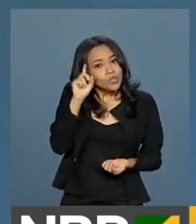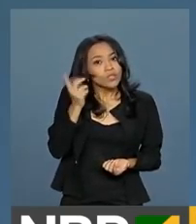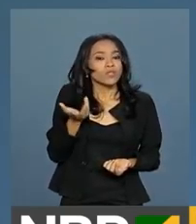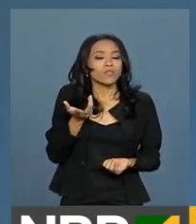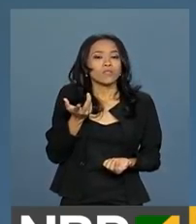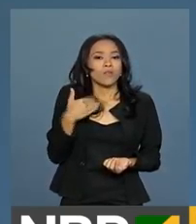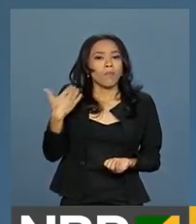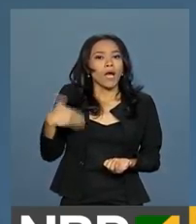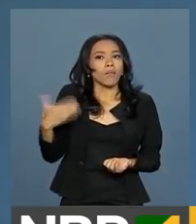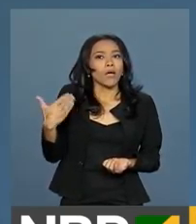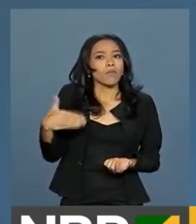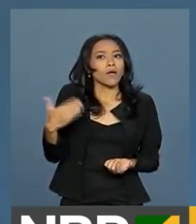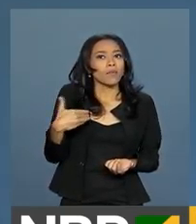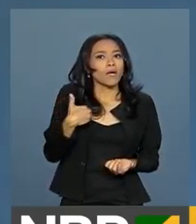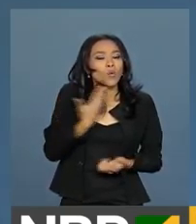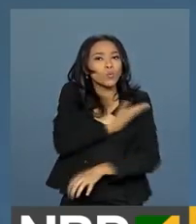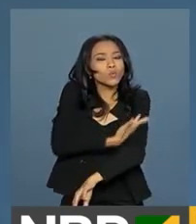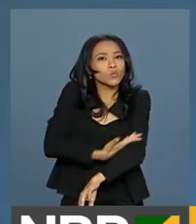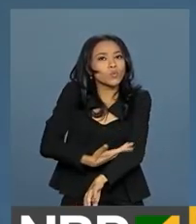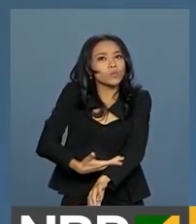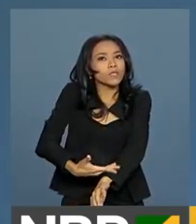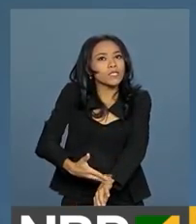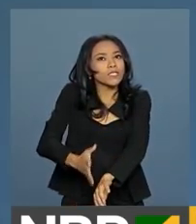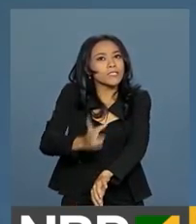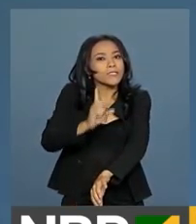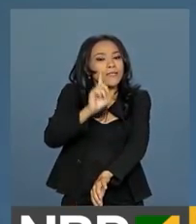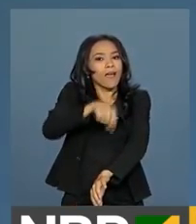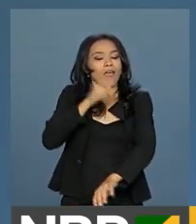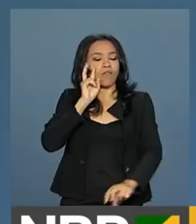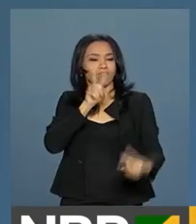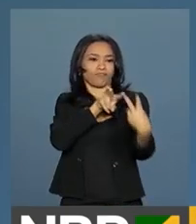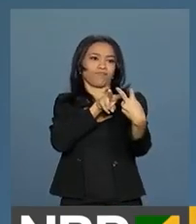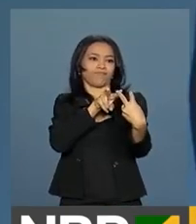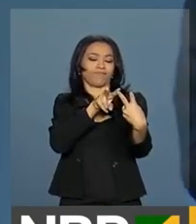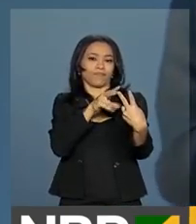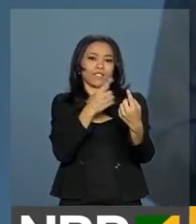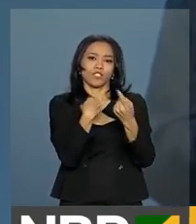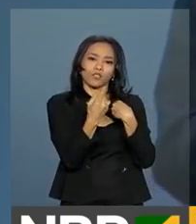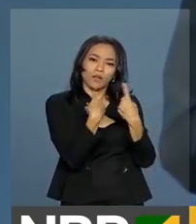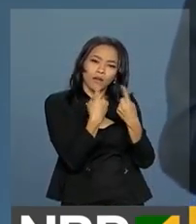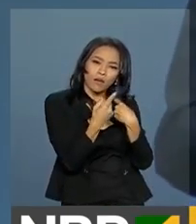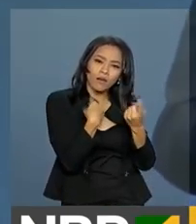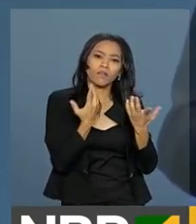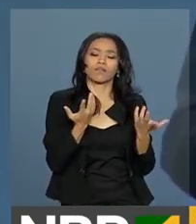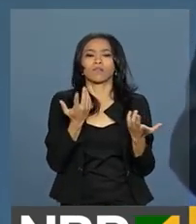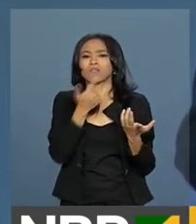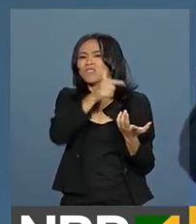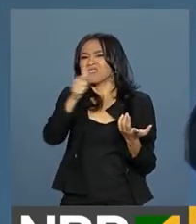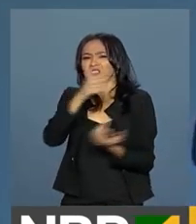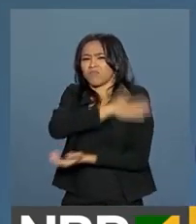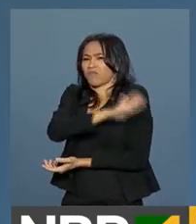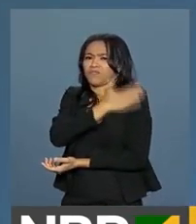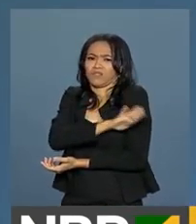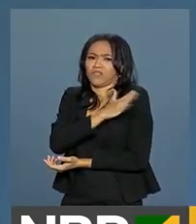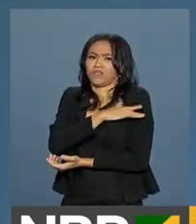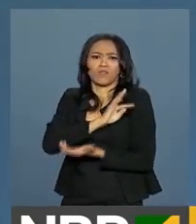e ouvir é conversar sem preconceitos com todos os setores da